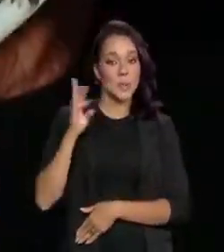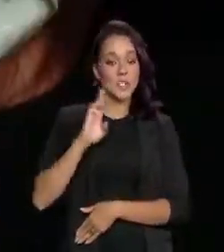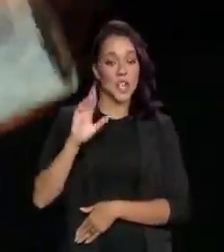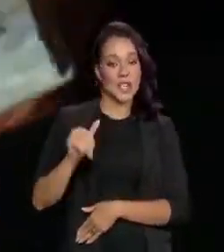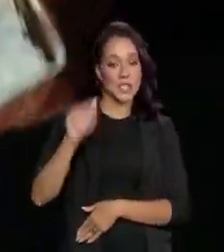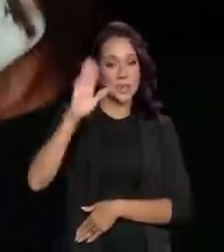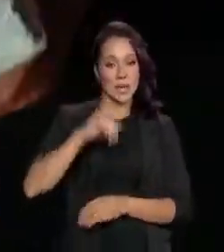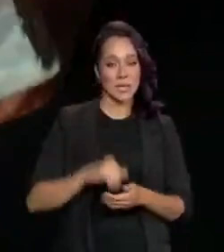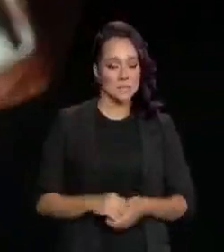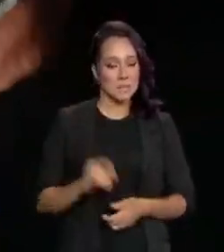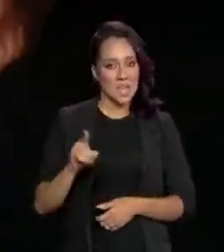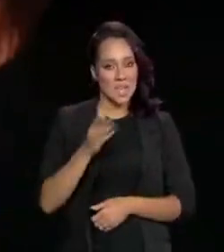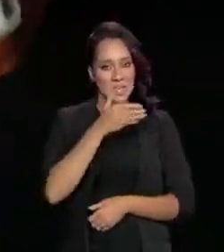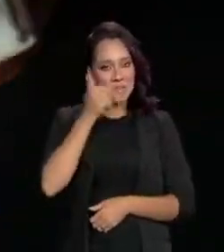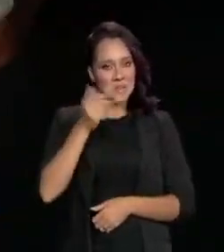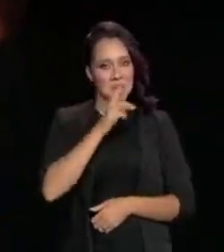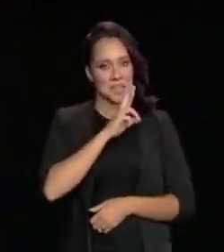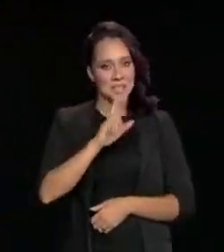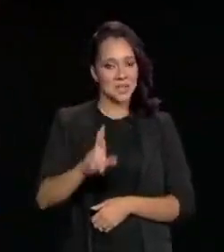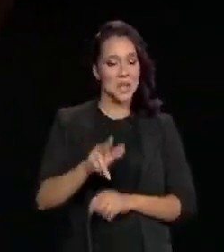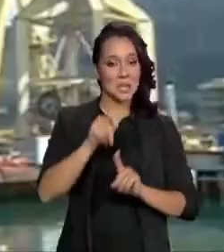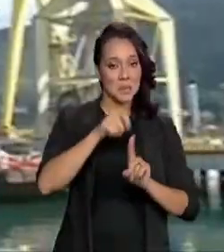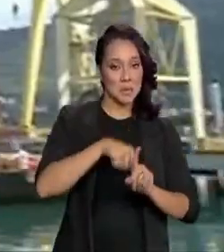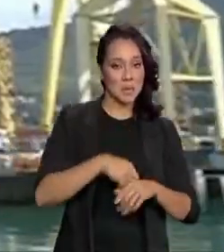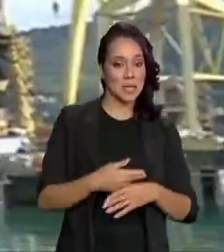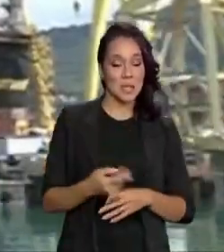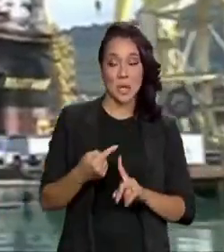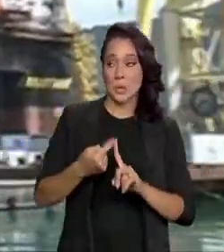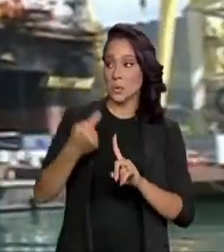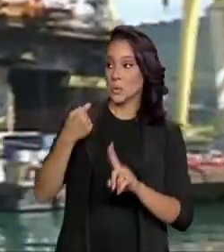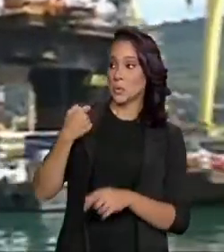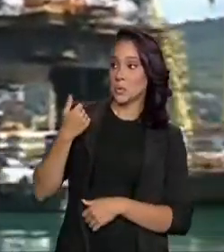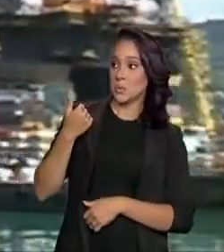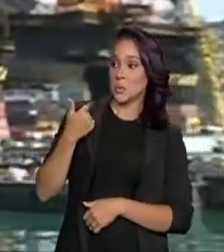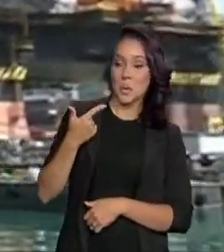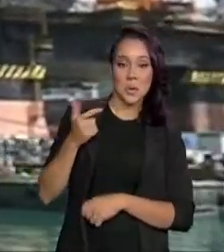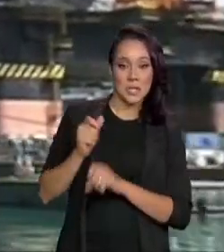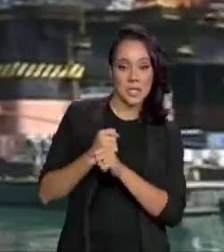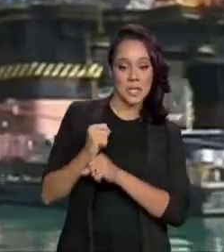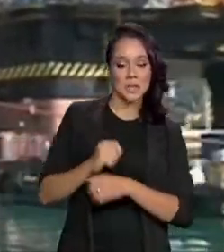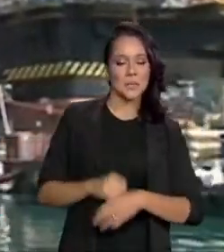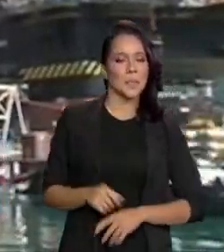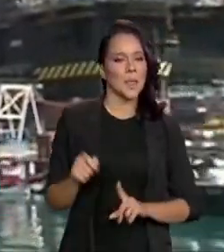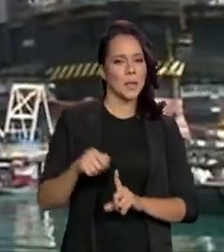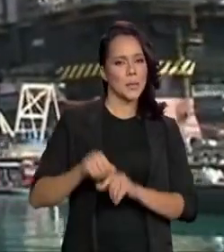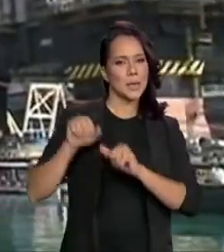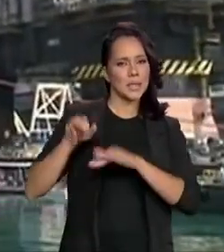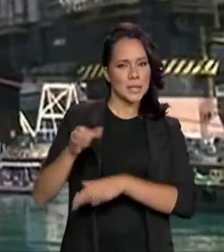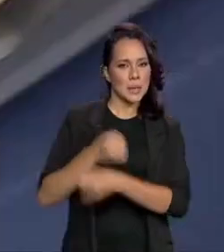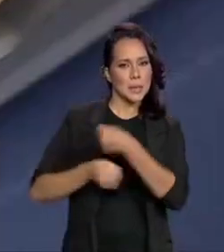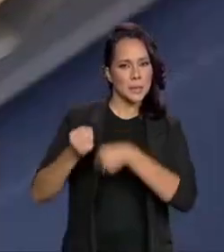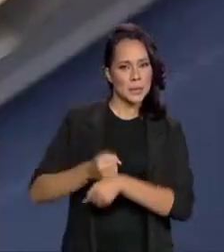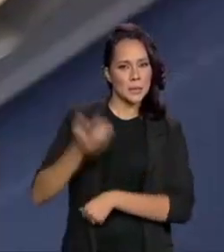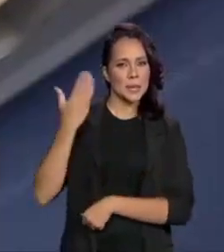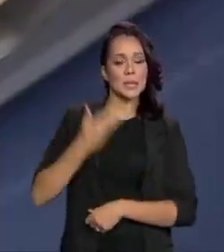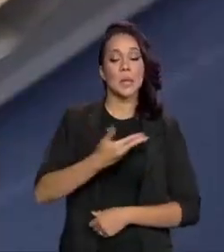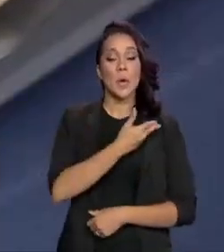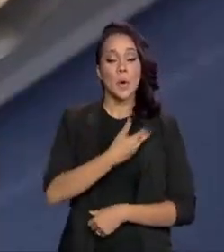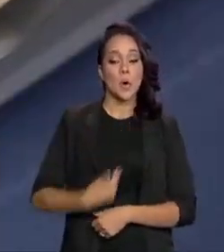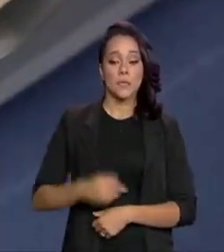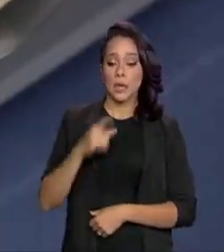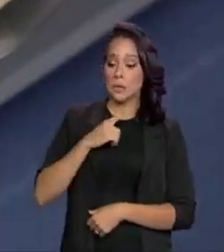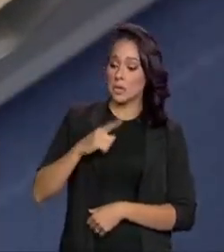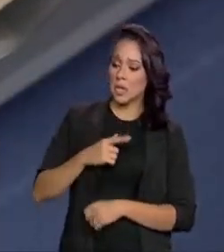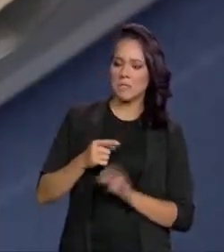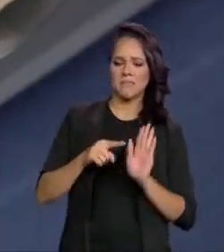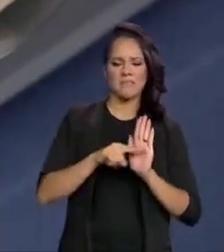reais. Este é o melhor resultado para o mês dos últimos 12 anos. Em setembro do ano passado, o governo registrou um